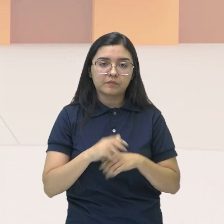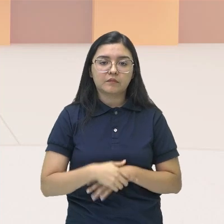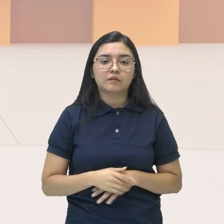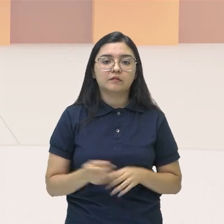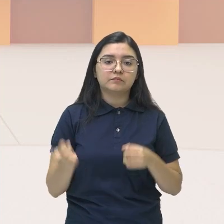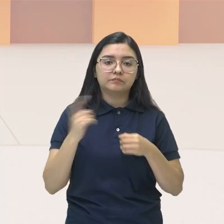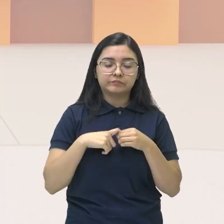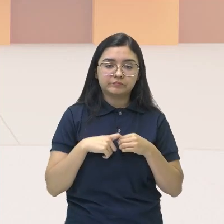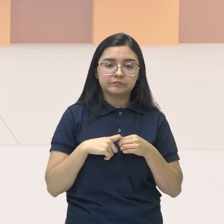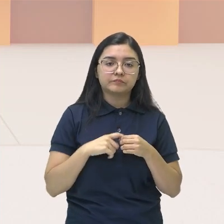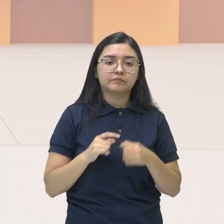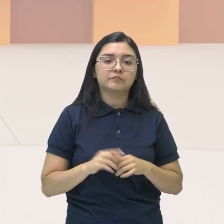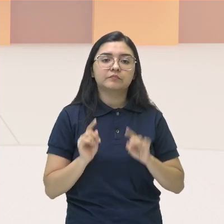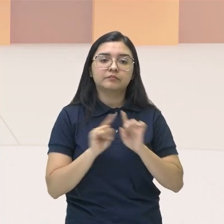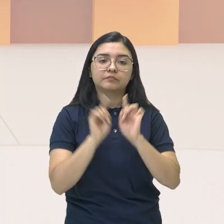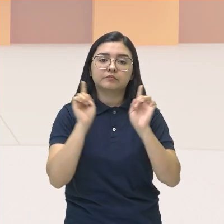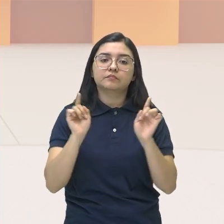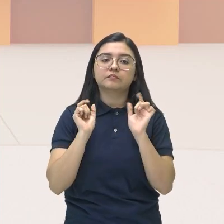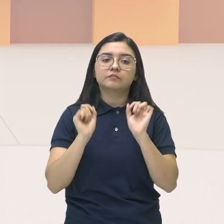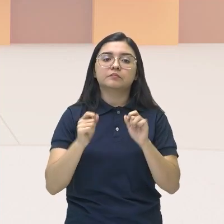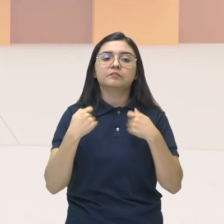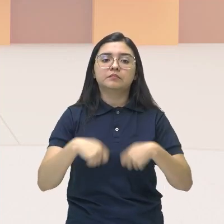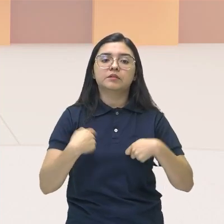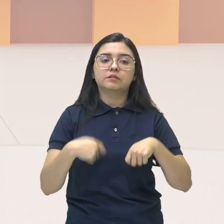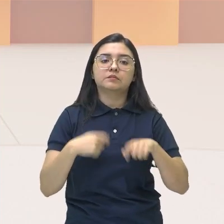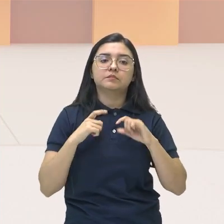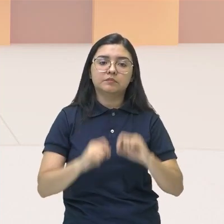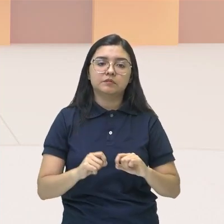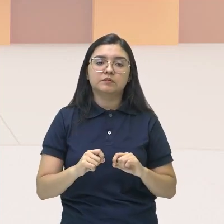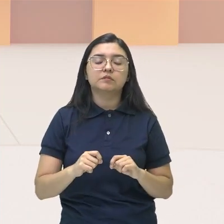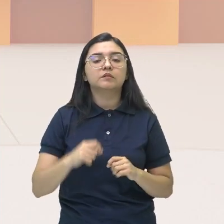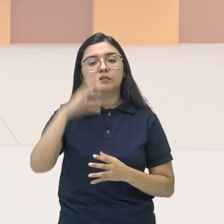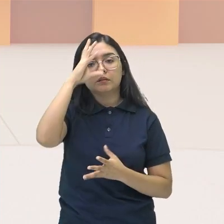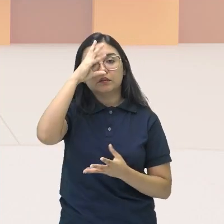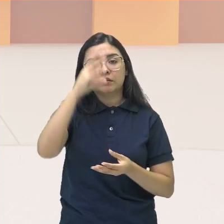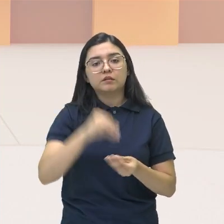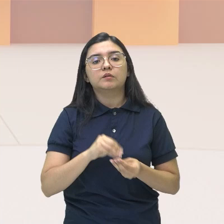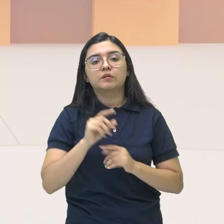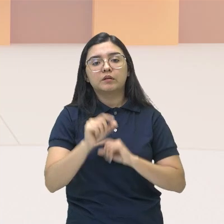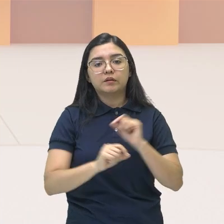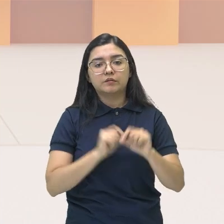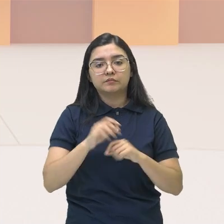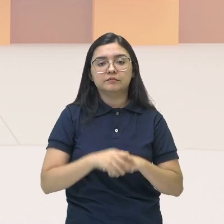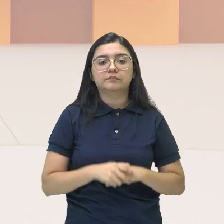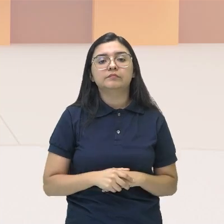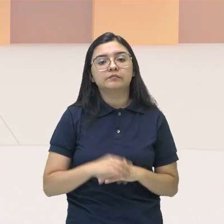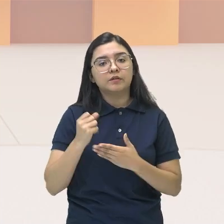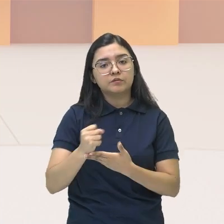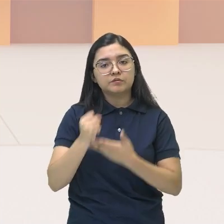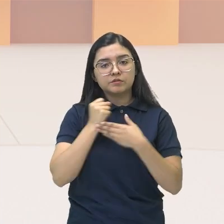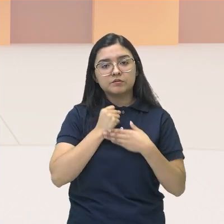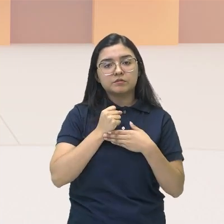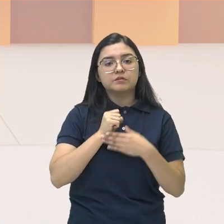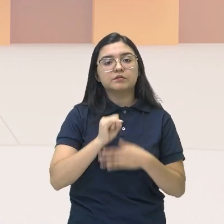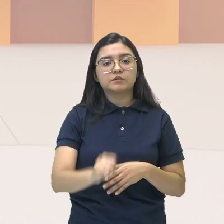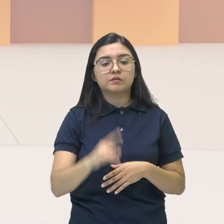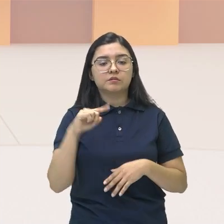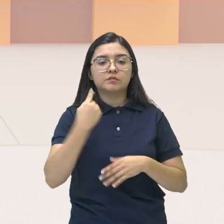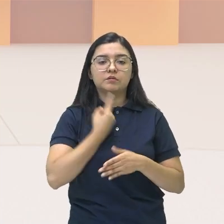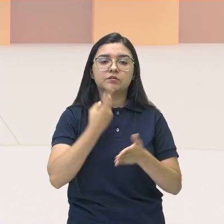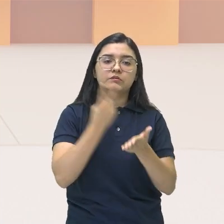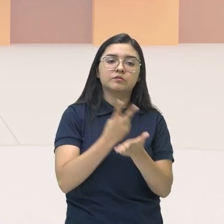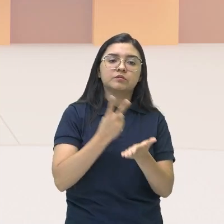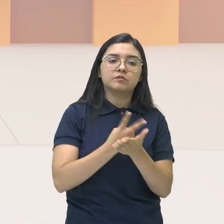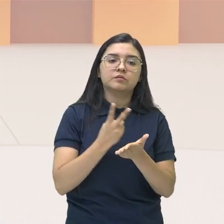como voltar atrás, mas precisamos ter esse entendimento de que vai nos ajudar se nós